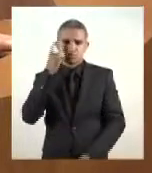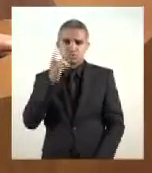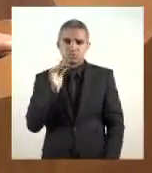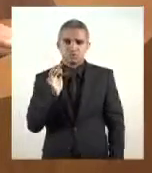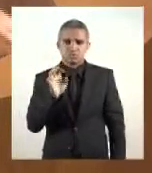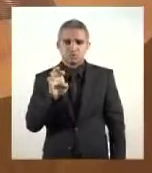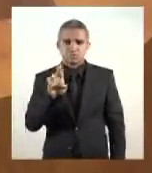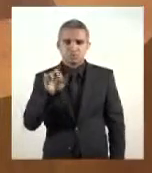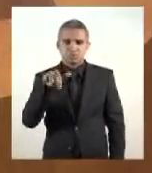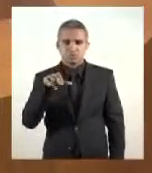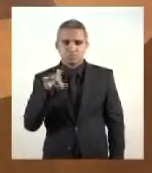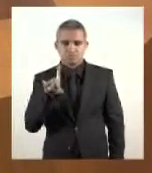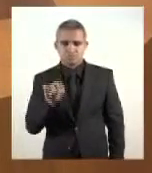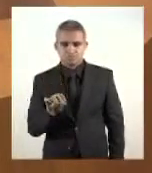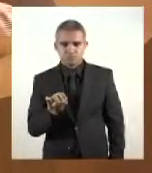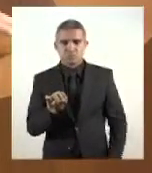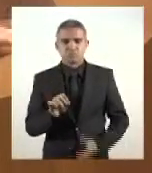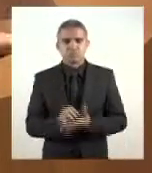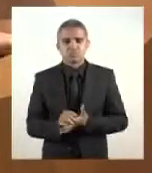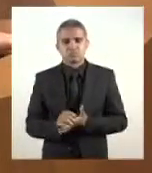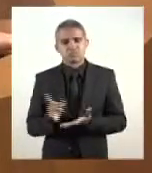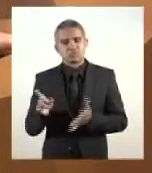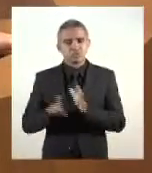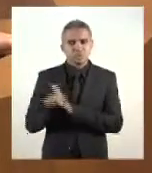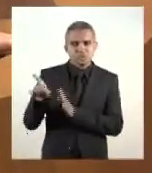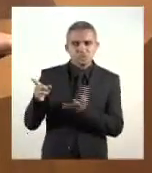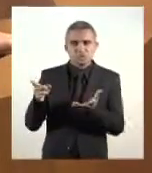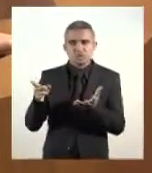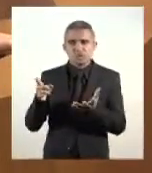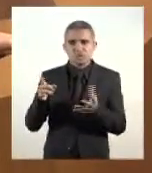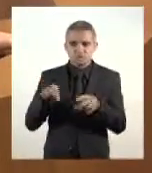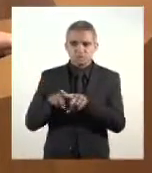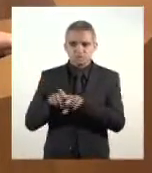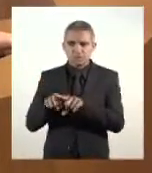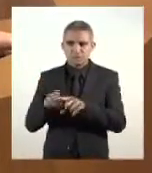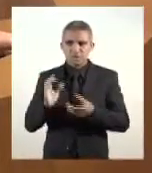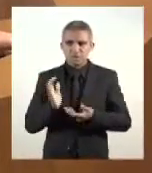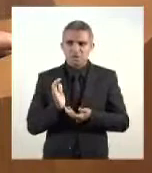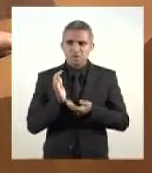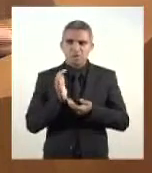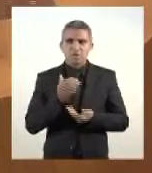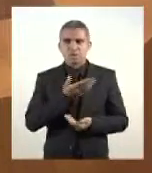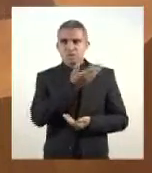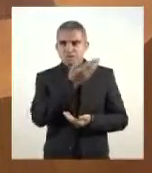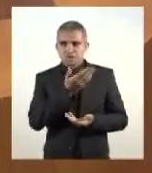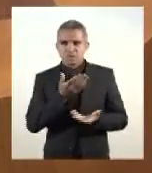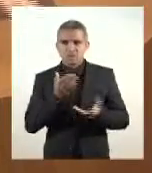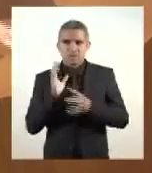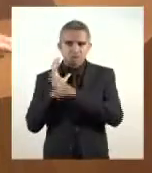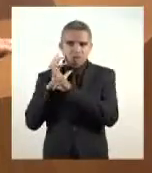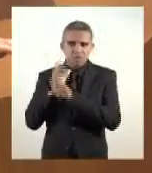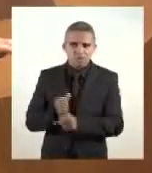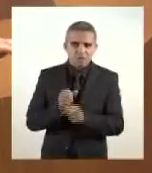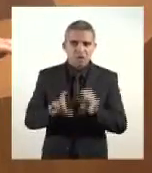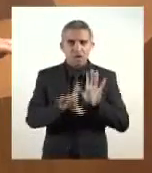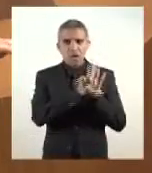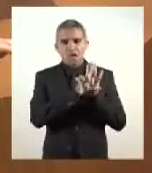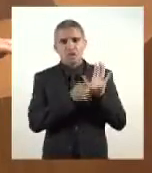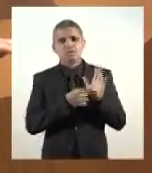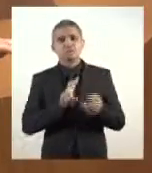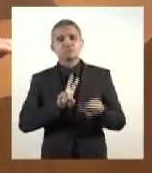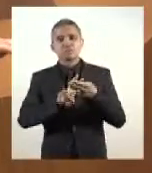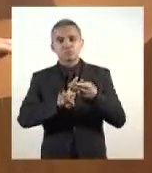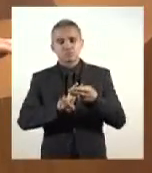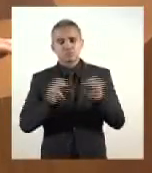insegurança? Será que a participação da nossa bancada federal na revisão da lei penal, que é de 1940, não